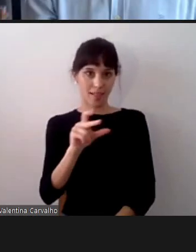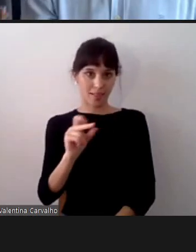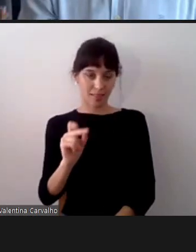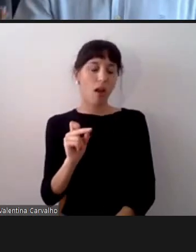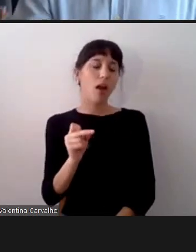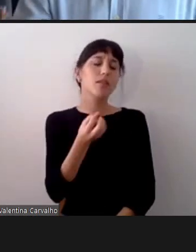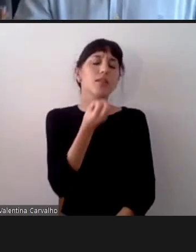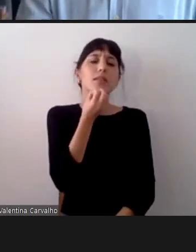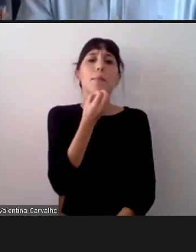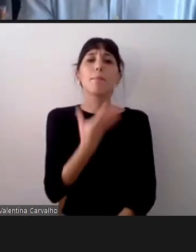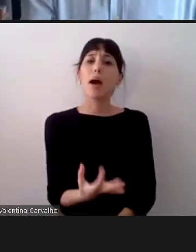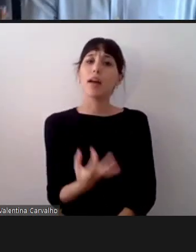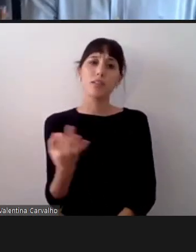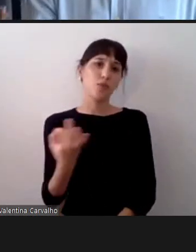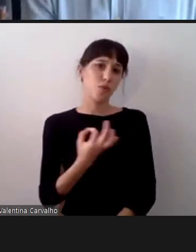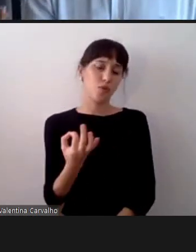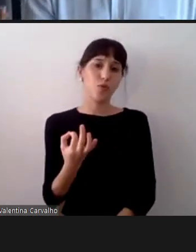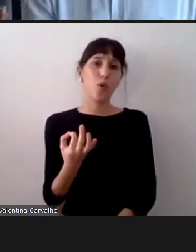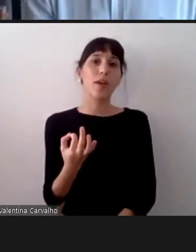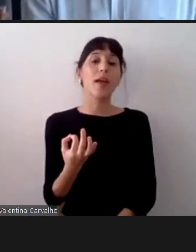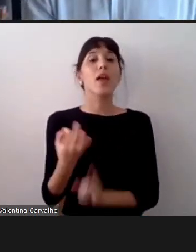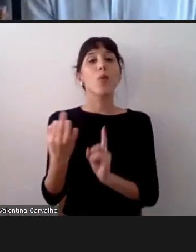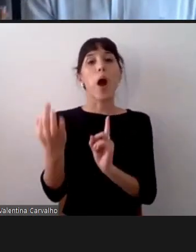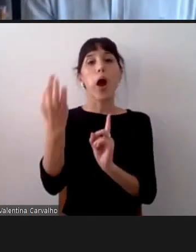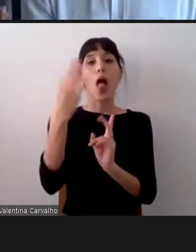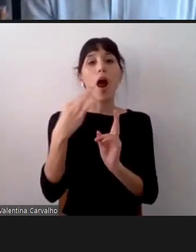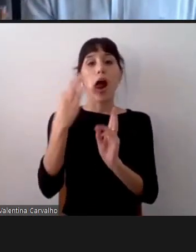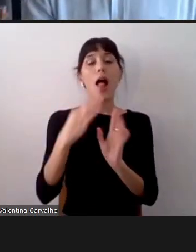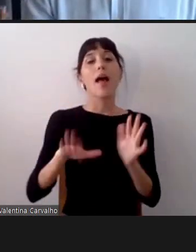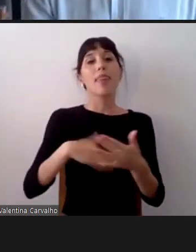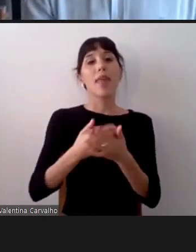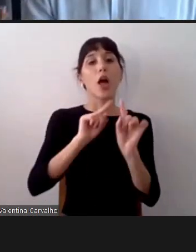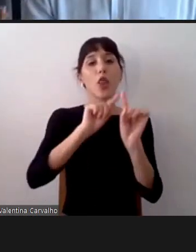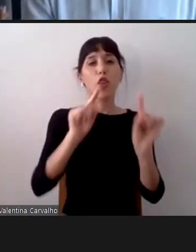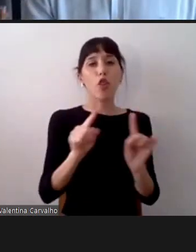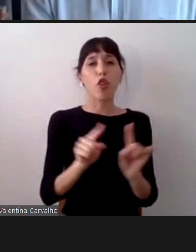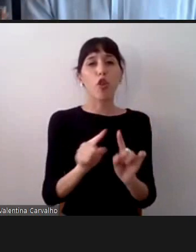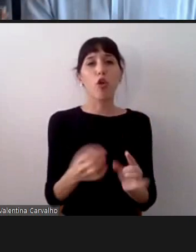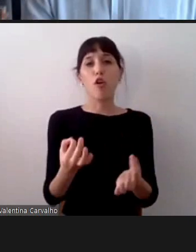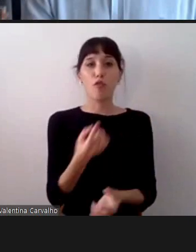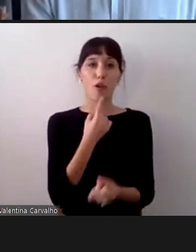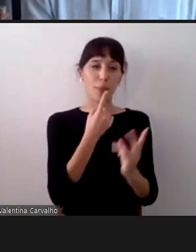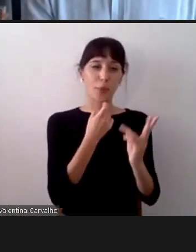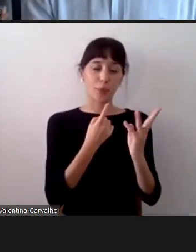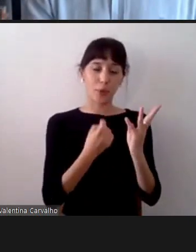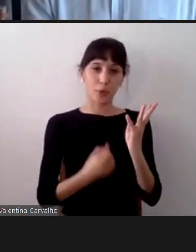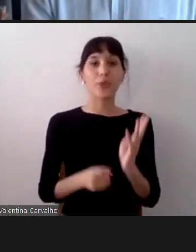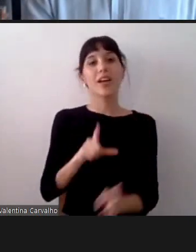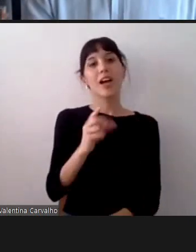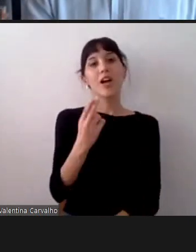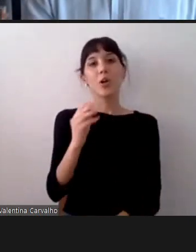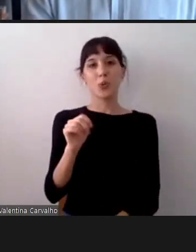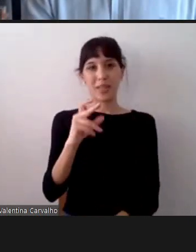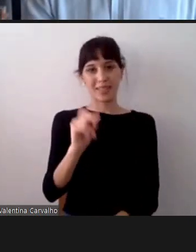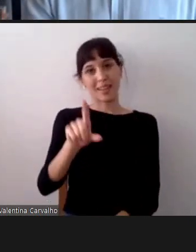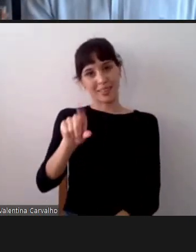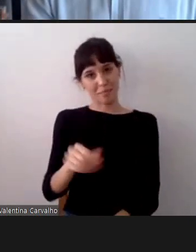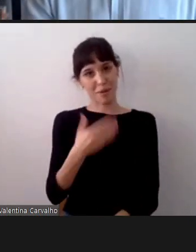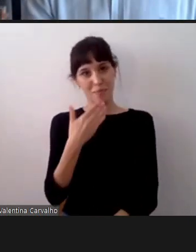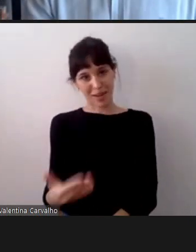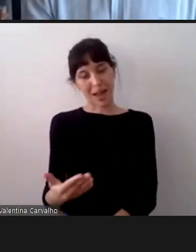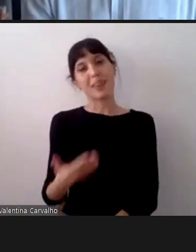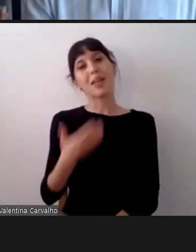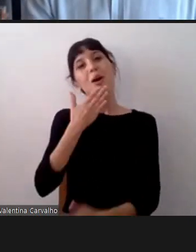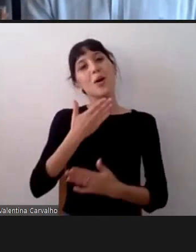me foi dando aqui os resumos das questões, à Luísa também, pelas sugestões que